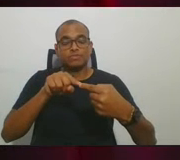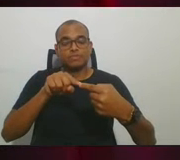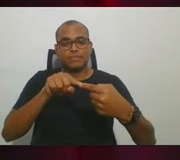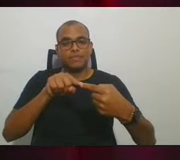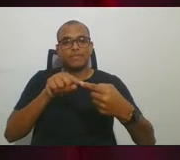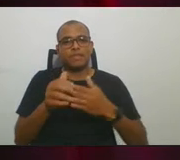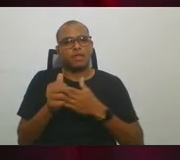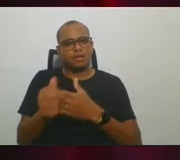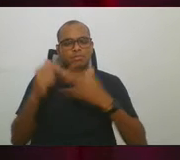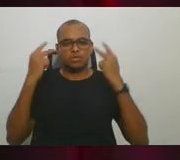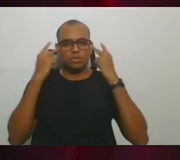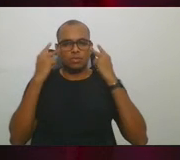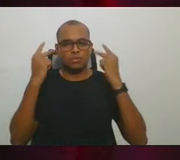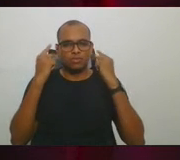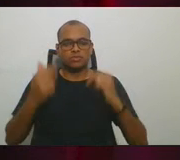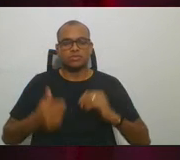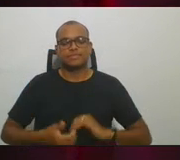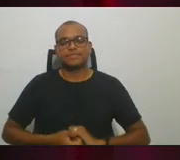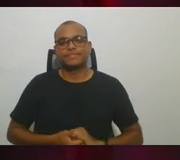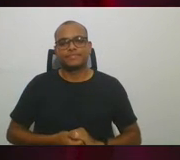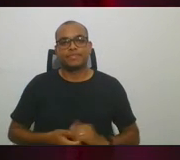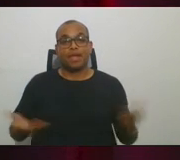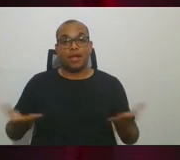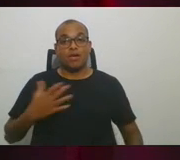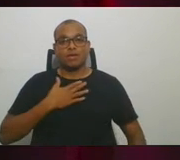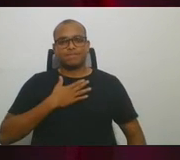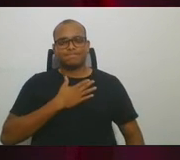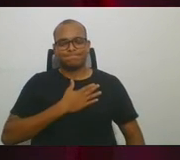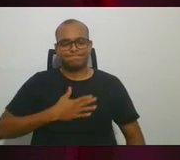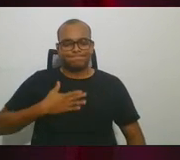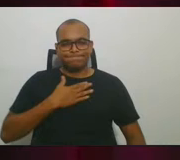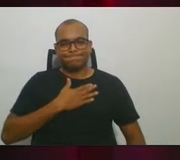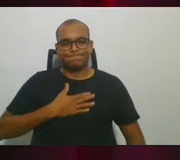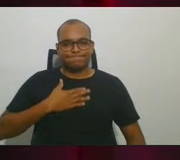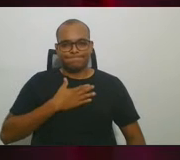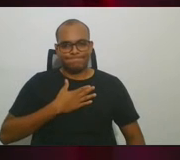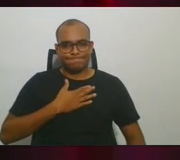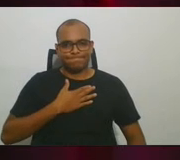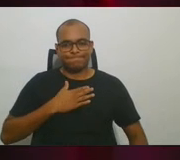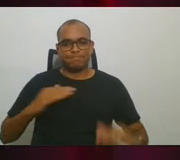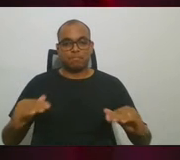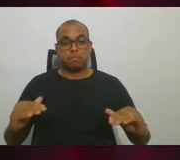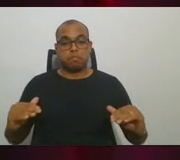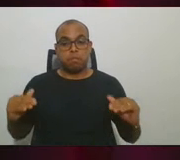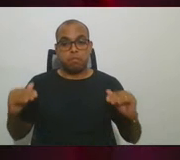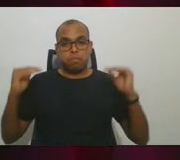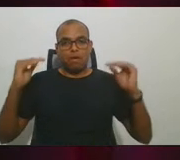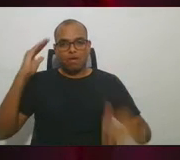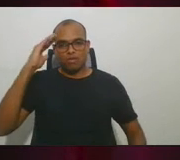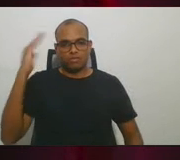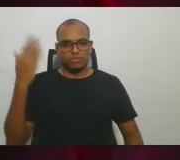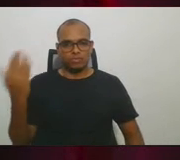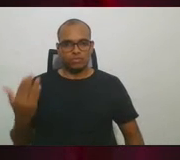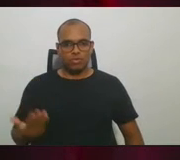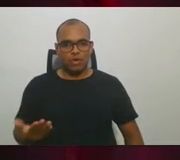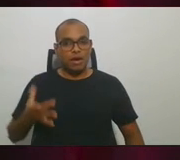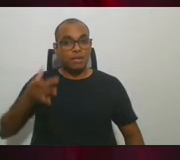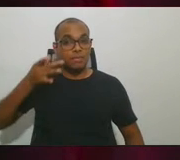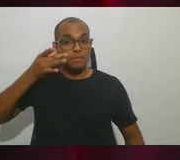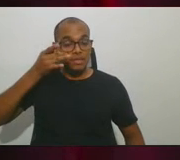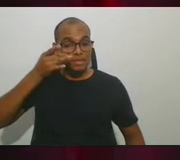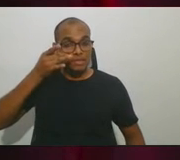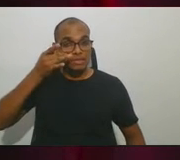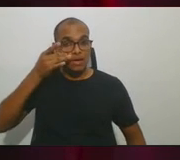comuns. Temos o prazer de compor o palco de honra, presencial e